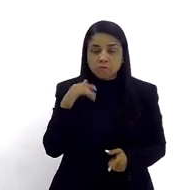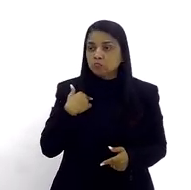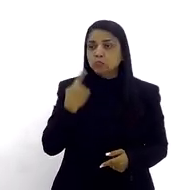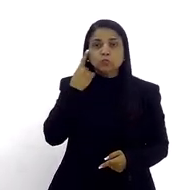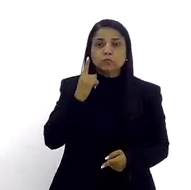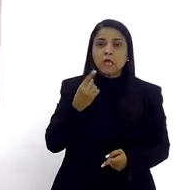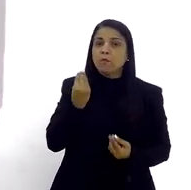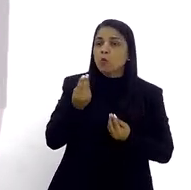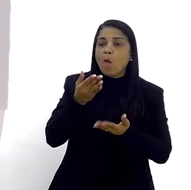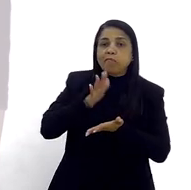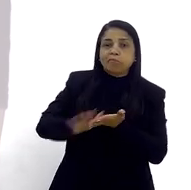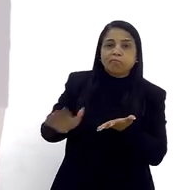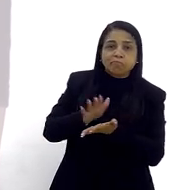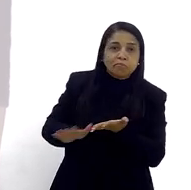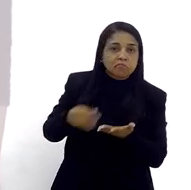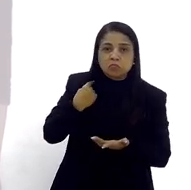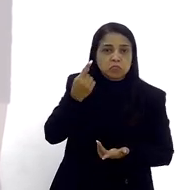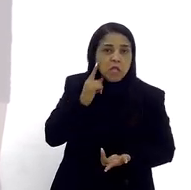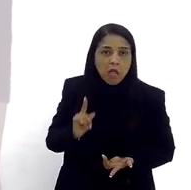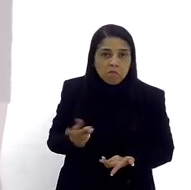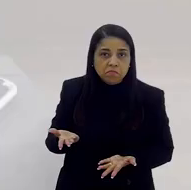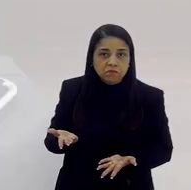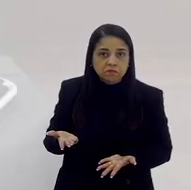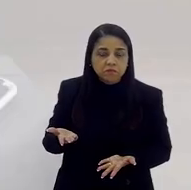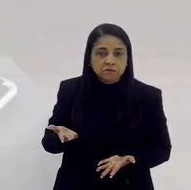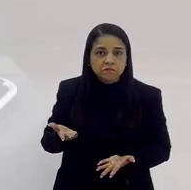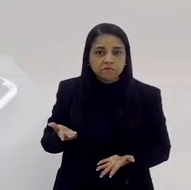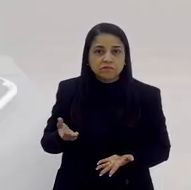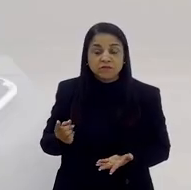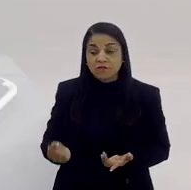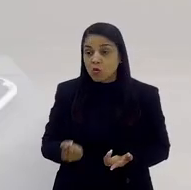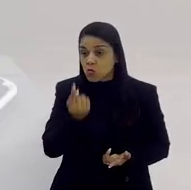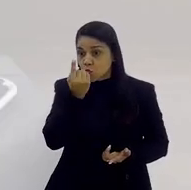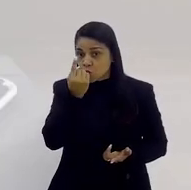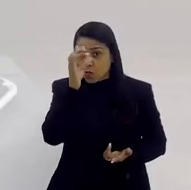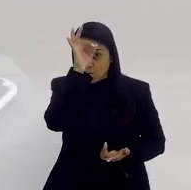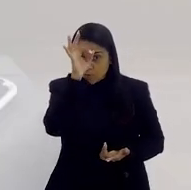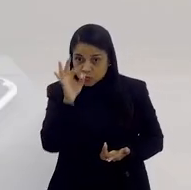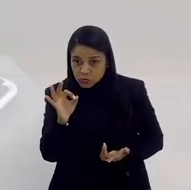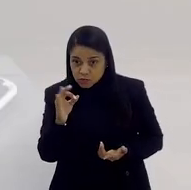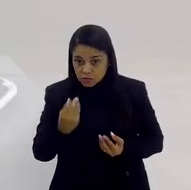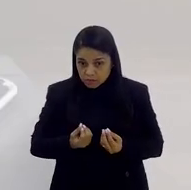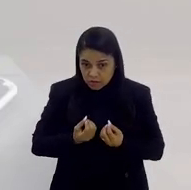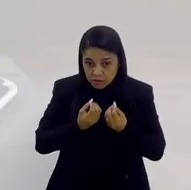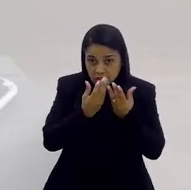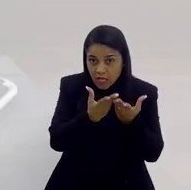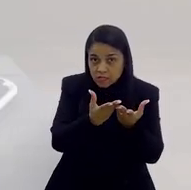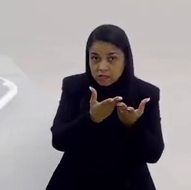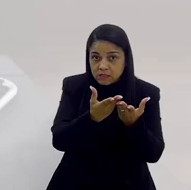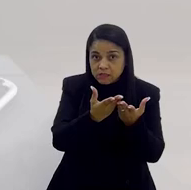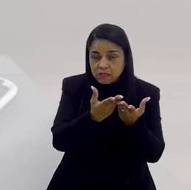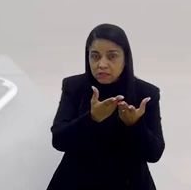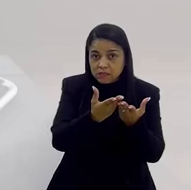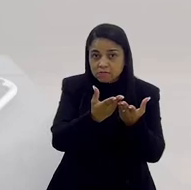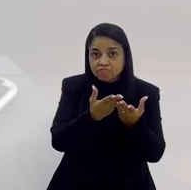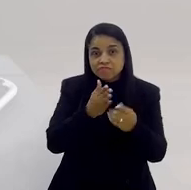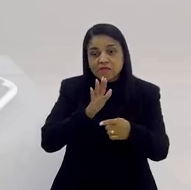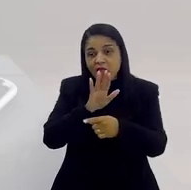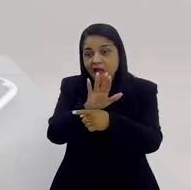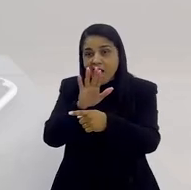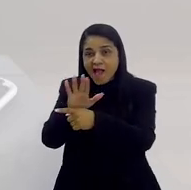para gastar certo enquanto se ela desce 1% do que ela tem